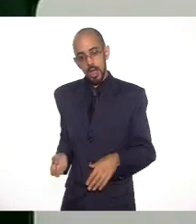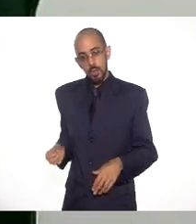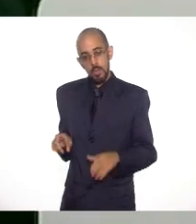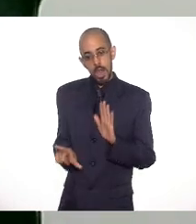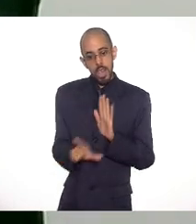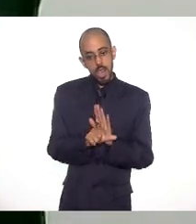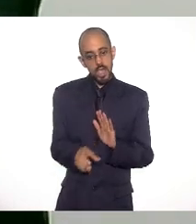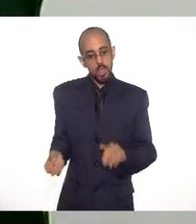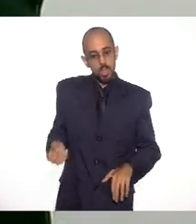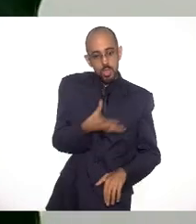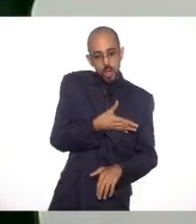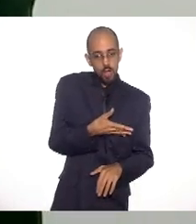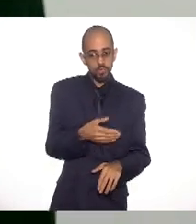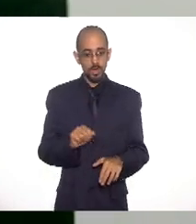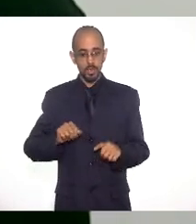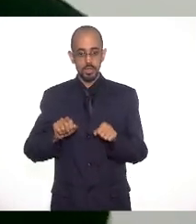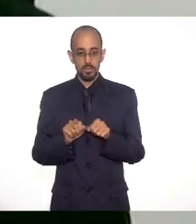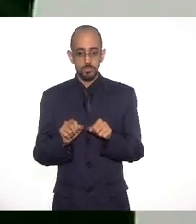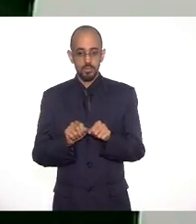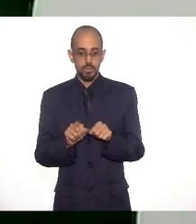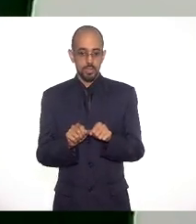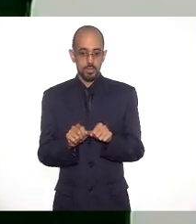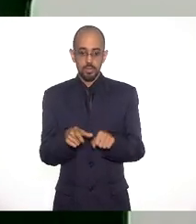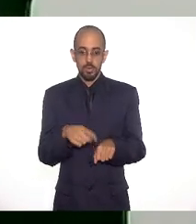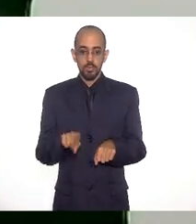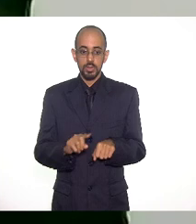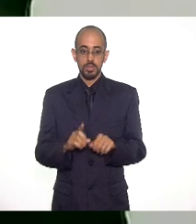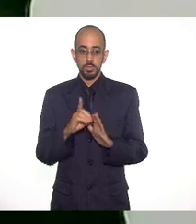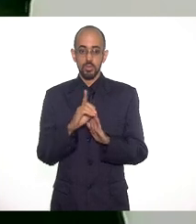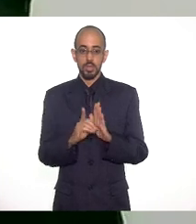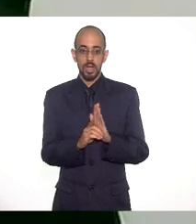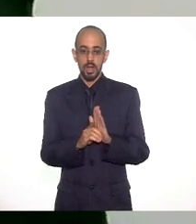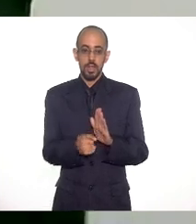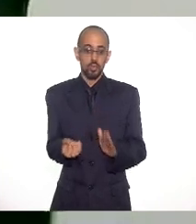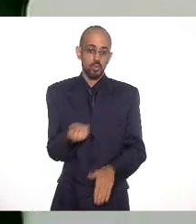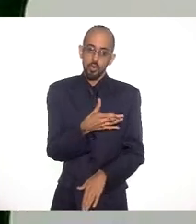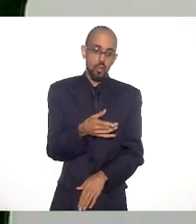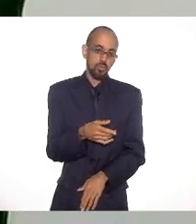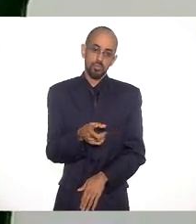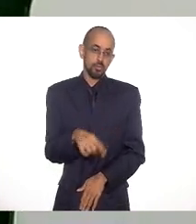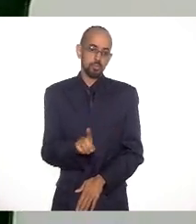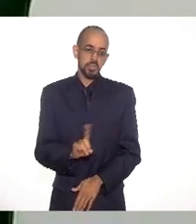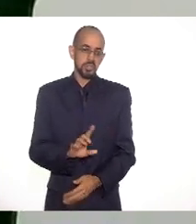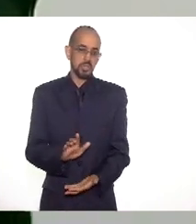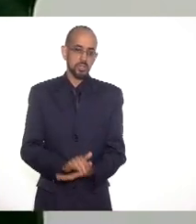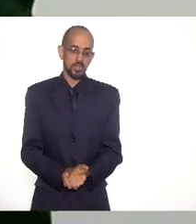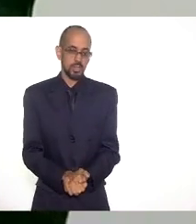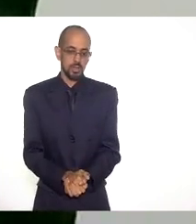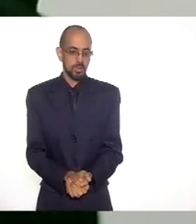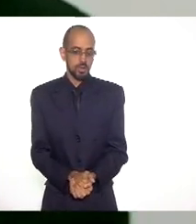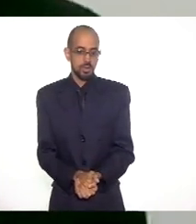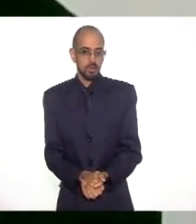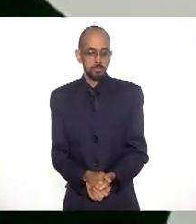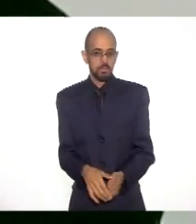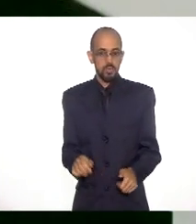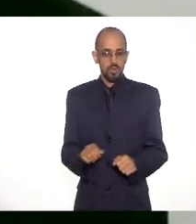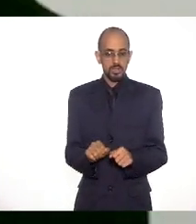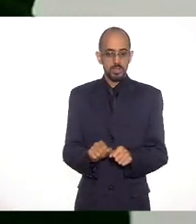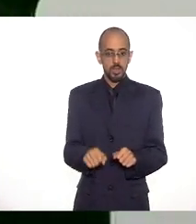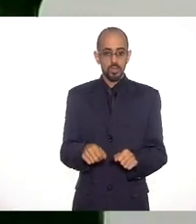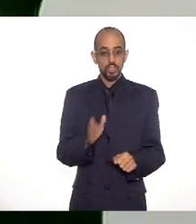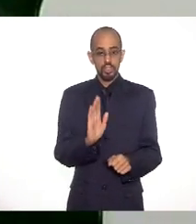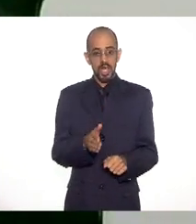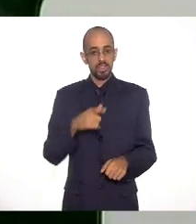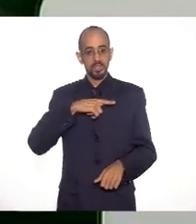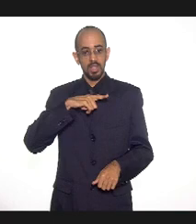a imunidade. Não precisa ter um novo decreto. Você não precisa ter novo decreto para defender o que já está na Constituição.